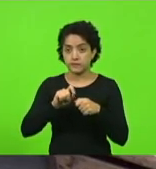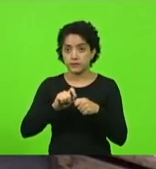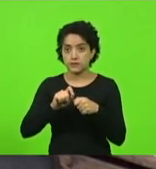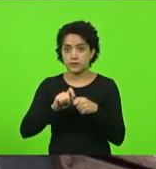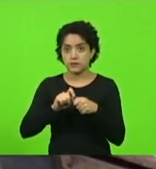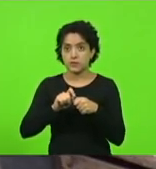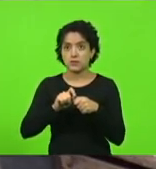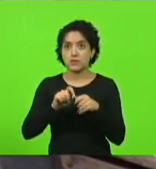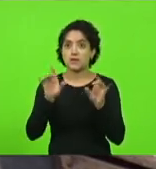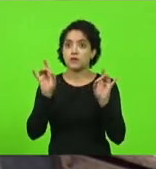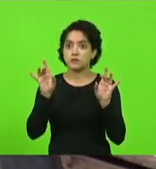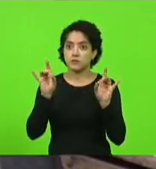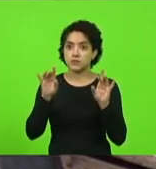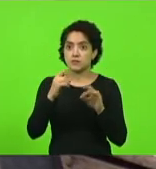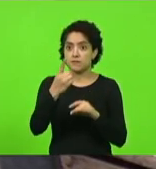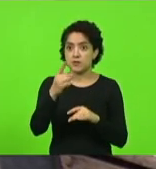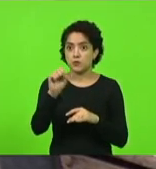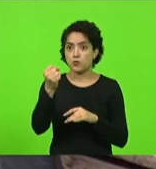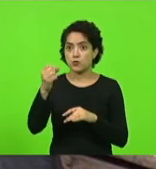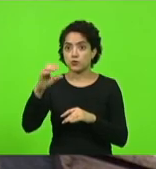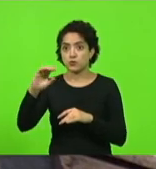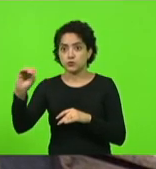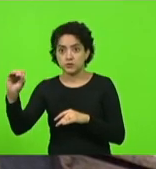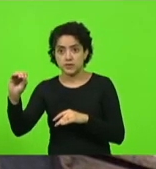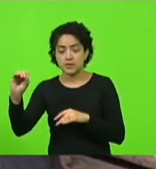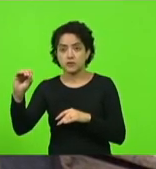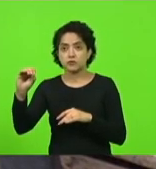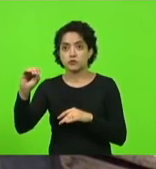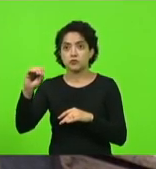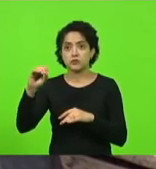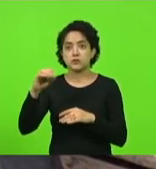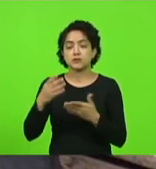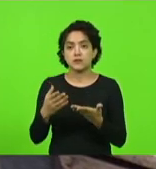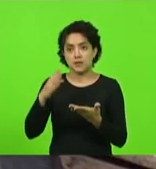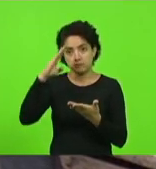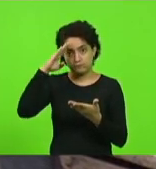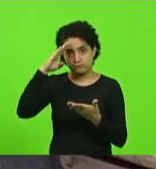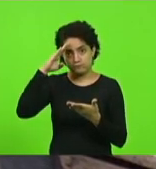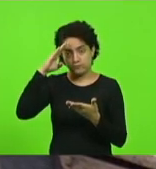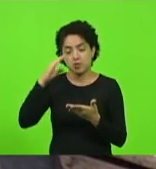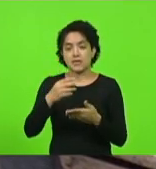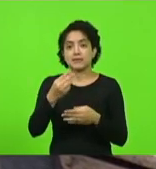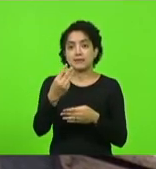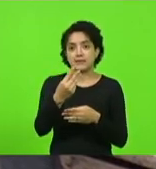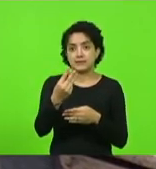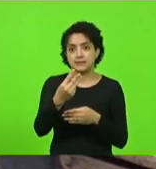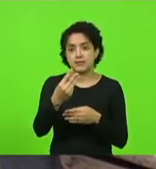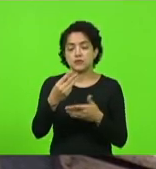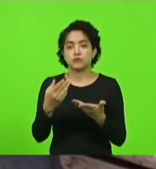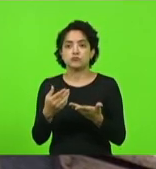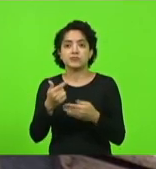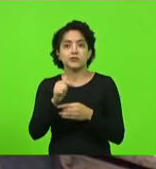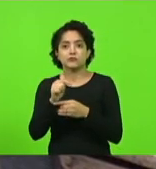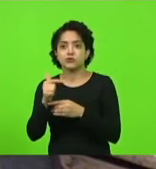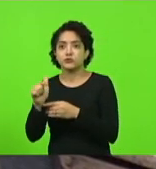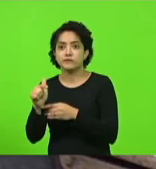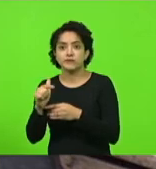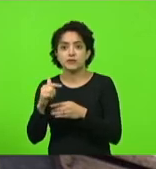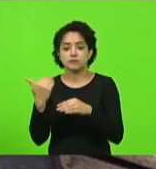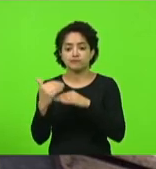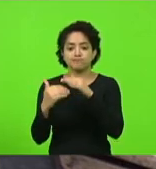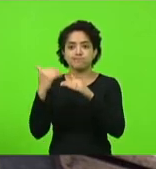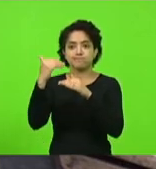quadro especial, que são em torno de 1.800 sargentos do quadro especial, terceiro sargento, que não tiveram mais opções de promoções.